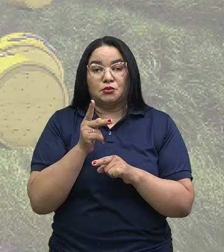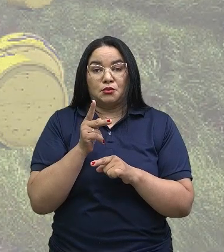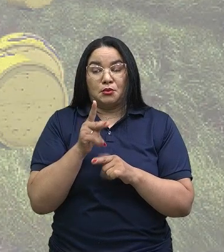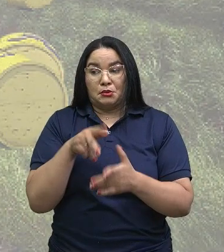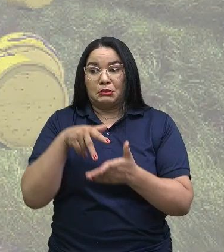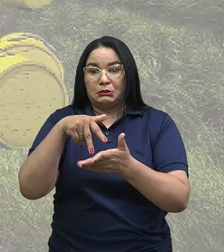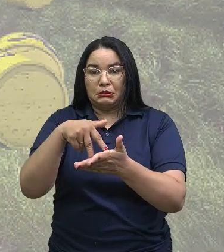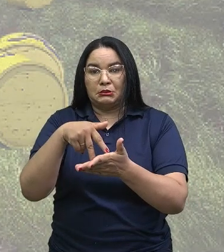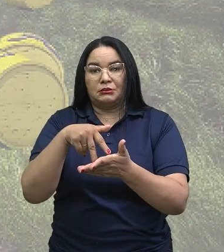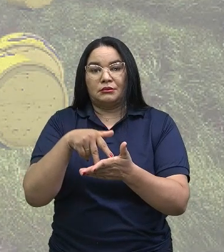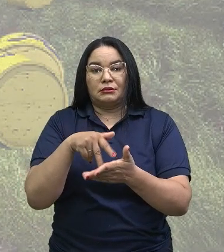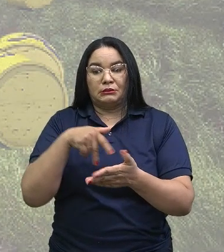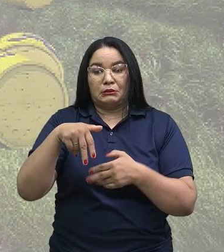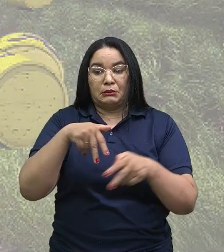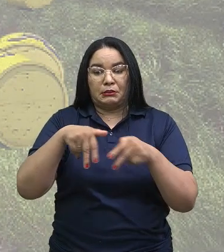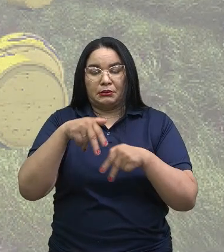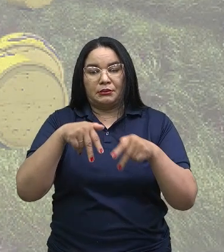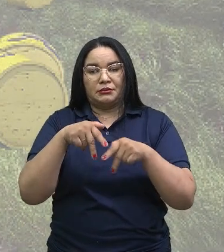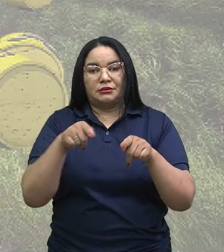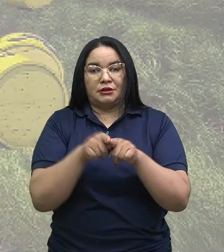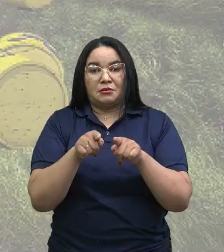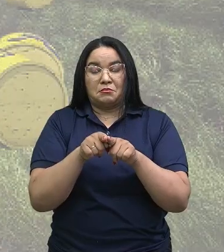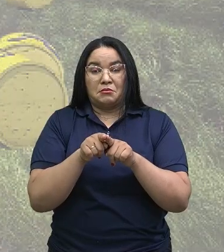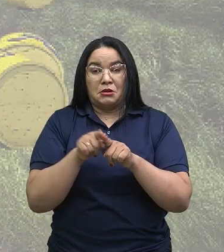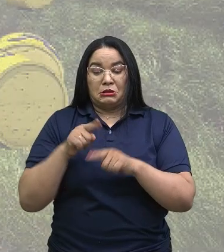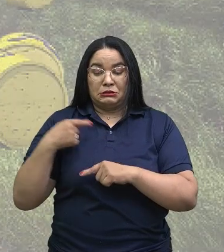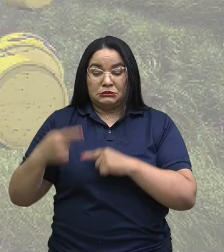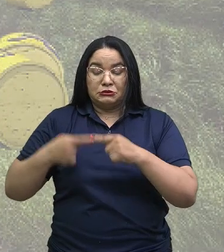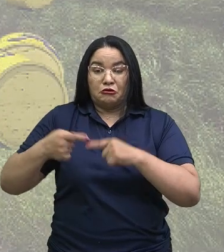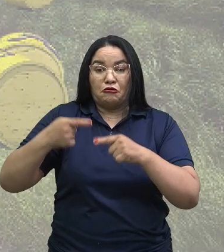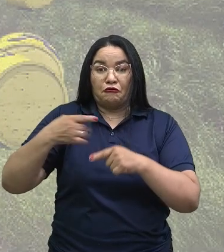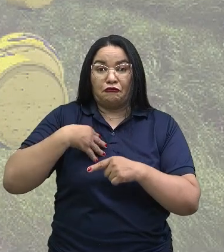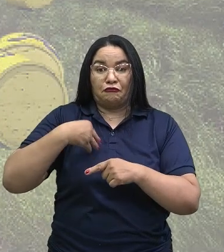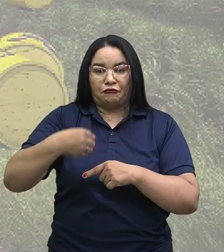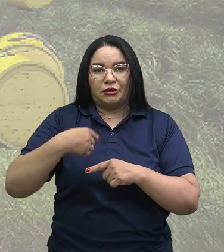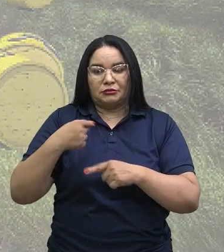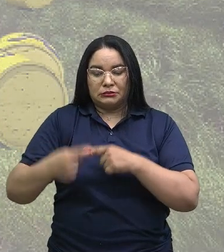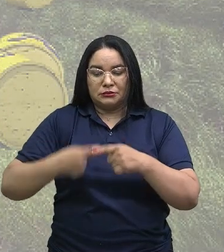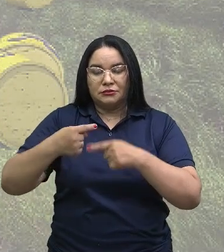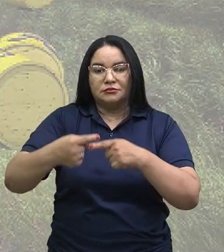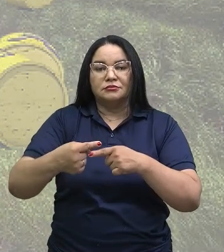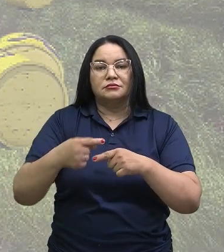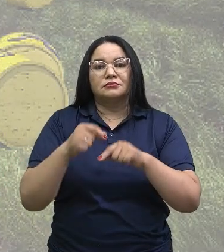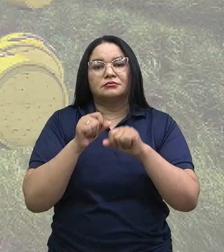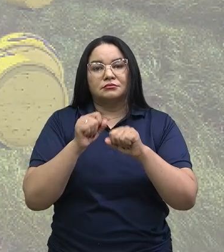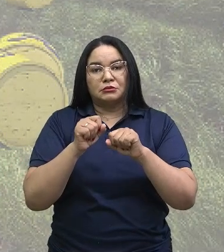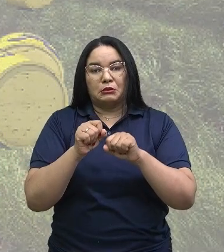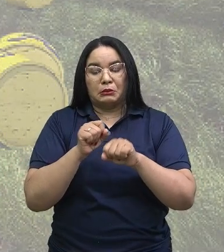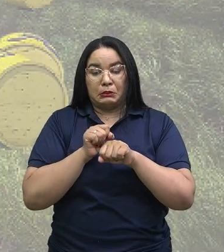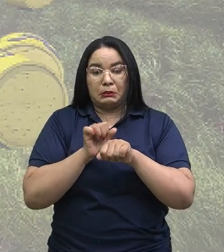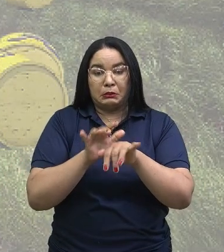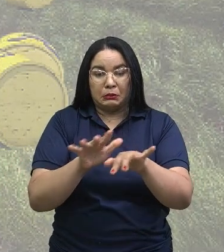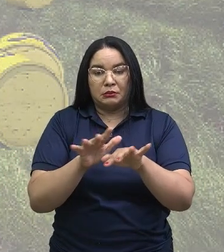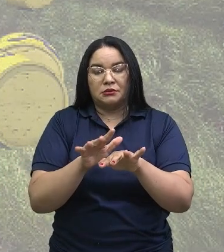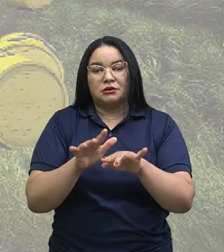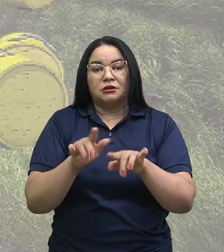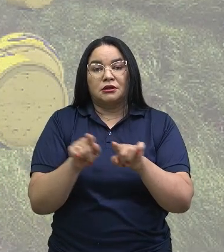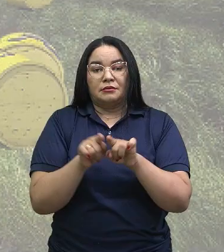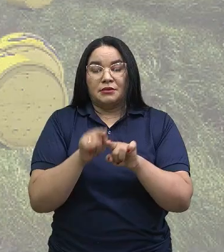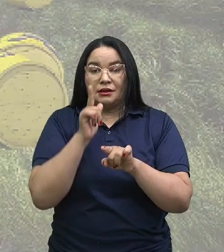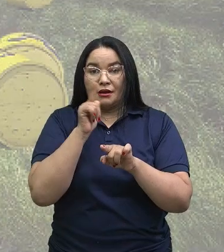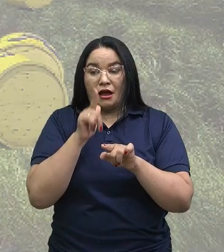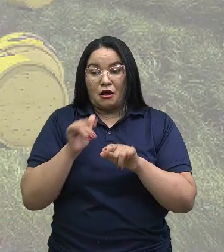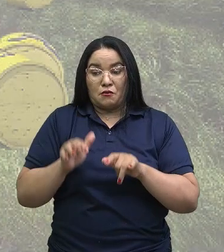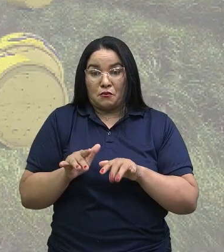exposta à radiação, mas para os filhos e descendentes daquela pessoa. Pode contaminar a água, os solos,